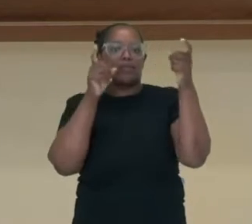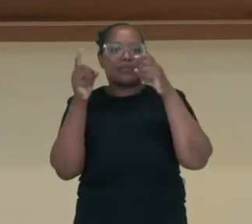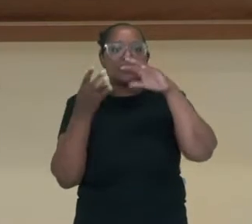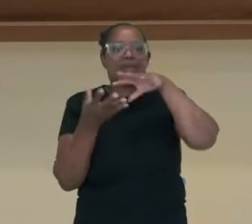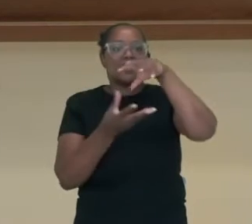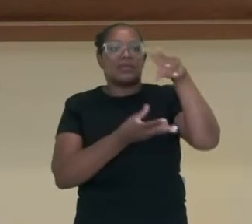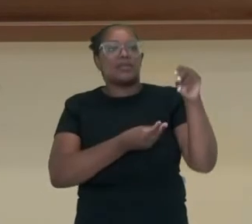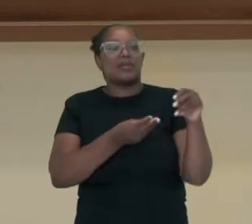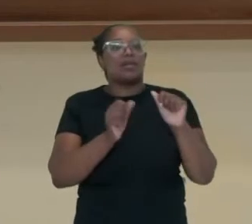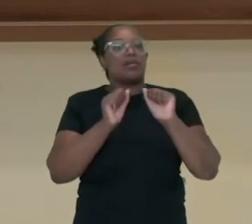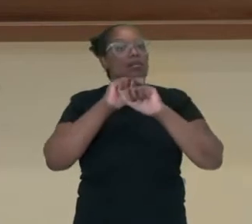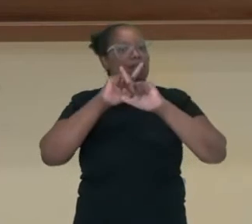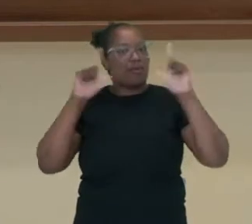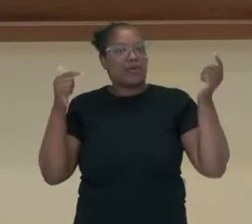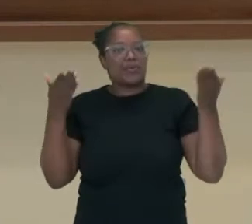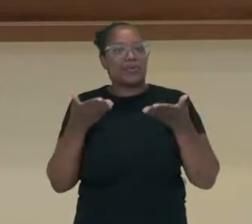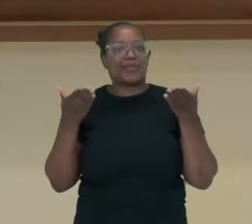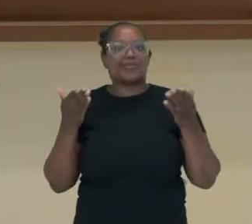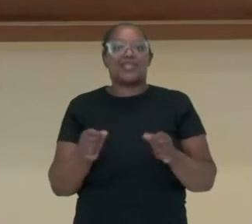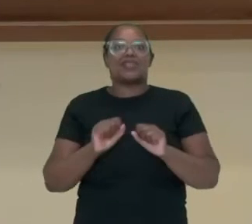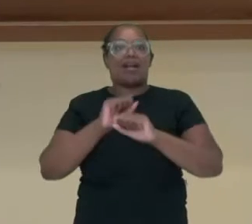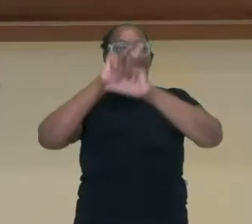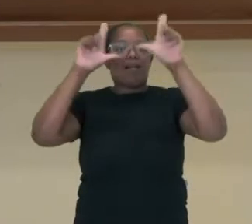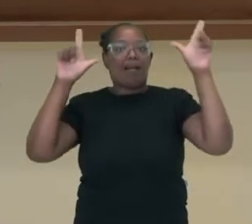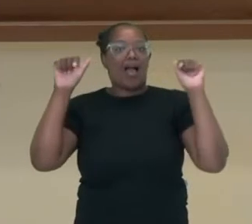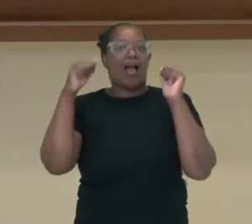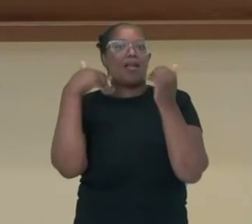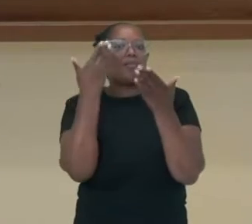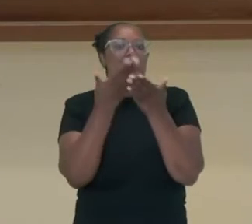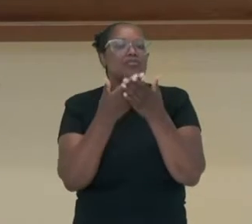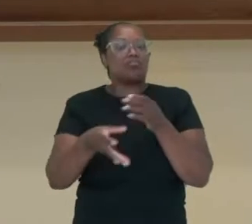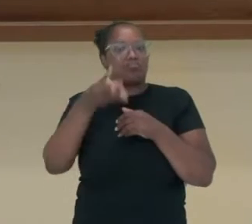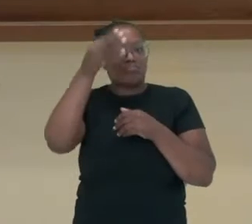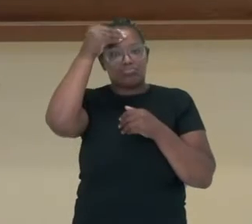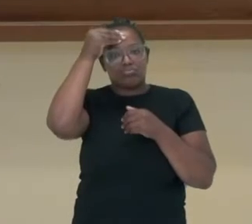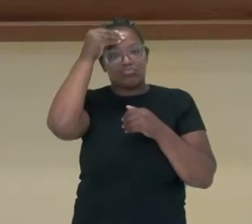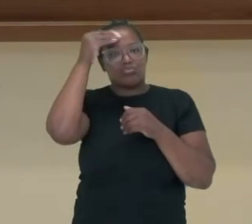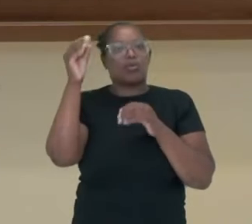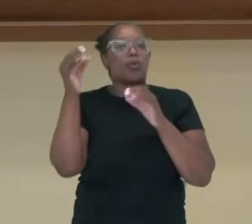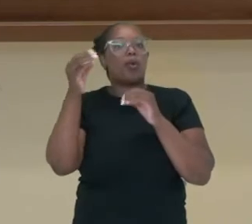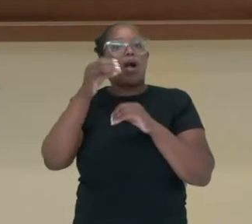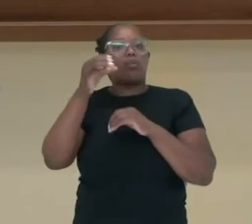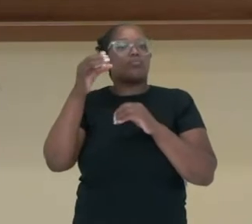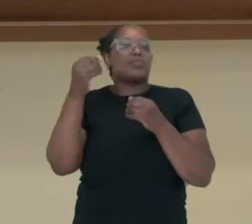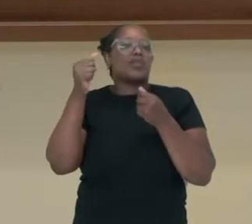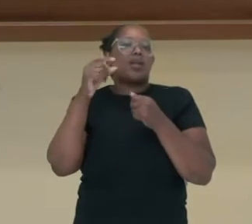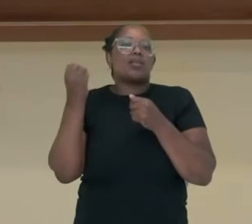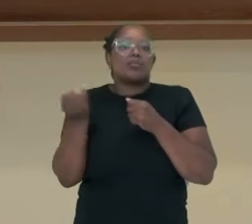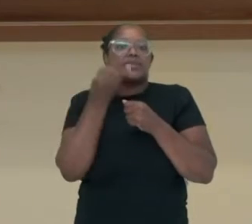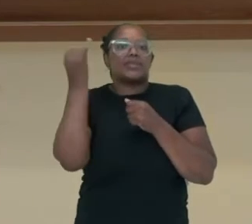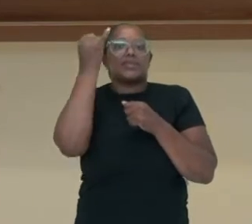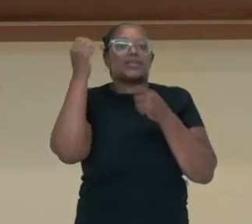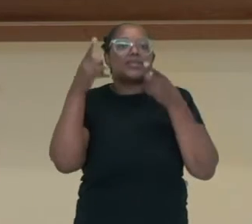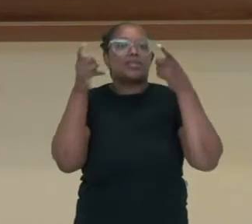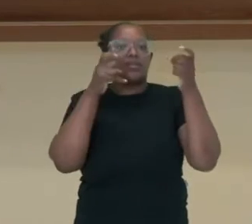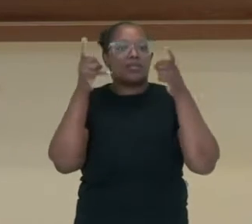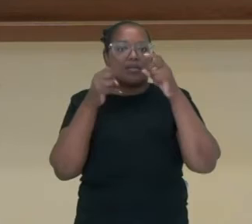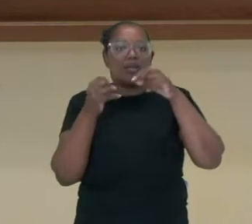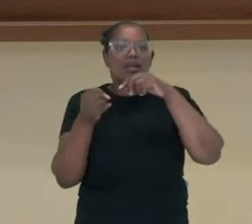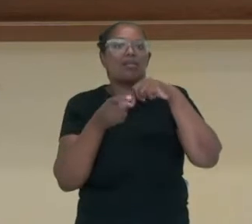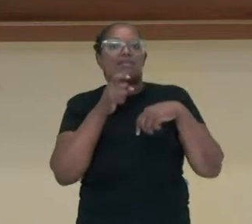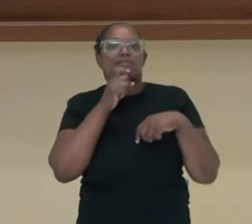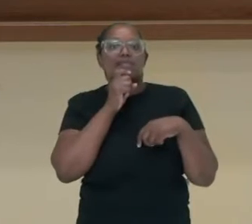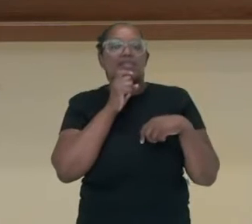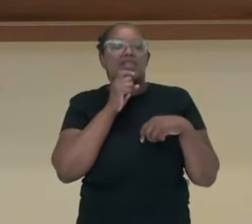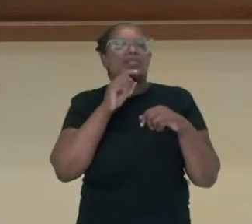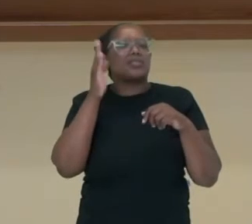obviamente você tem que esclarecer e relembrar ou ainda fixar o conceito de Guerra Fria, além, obviamente, de ter uma ideia